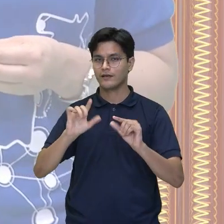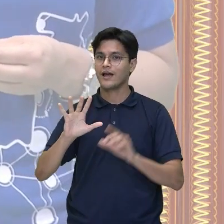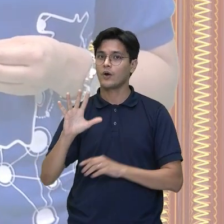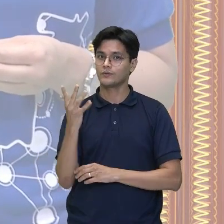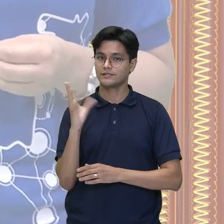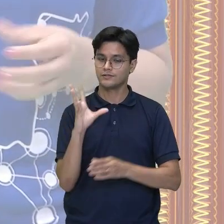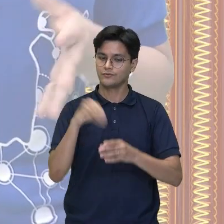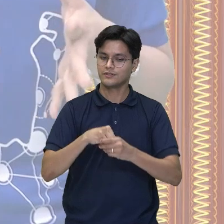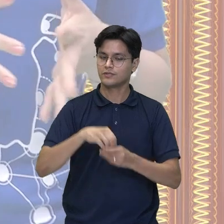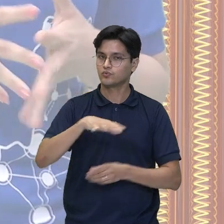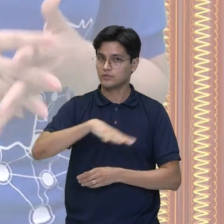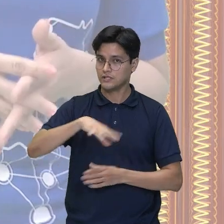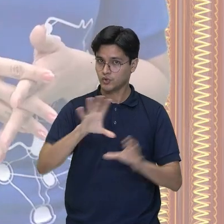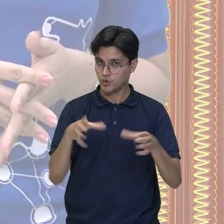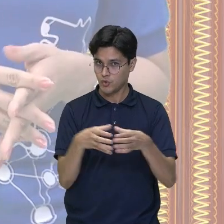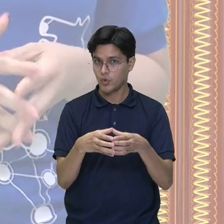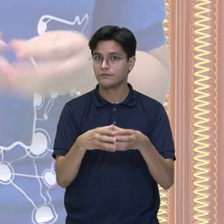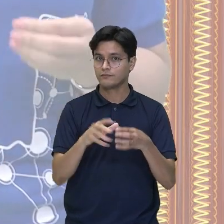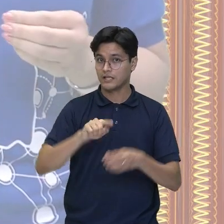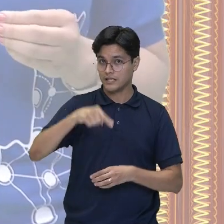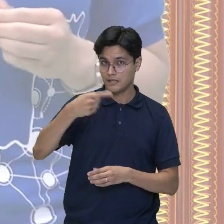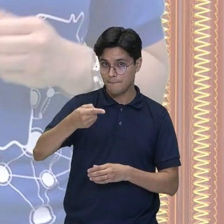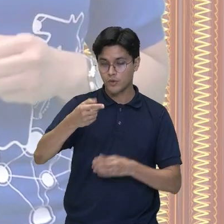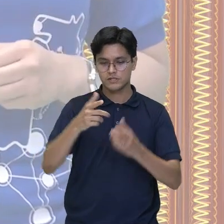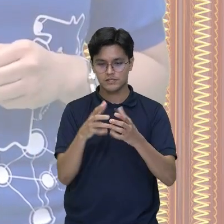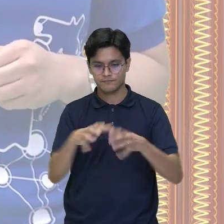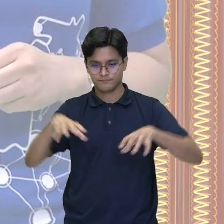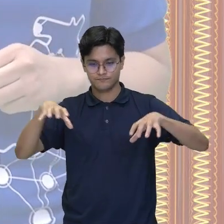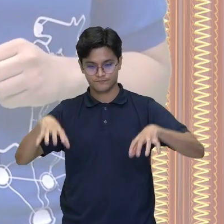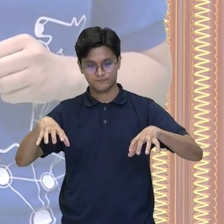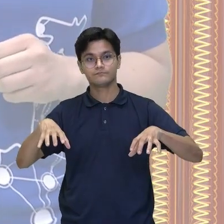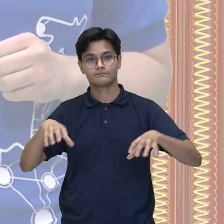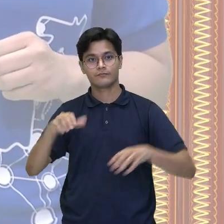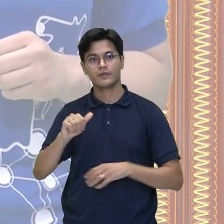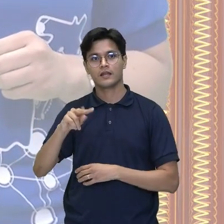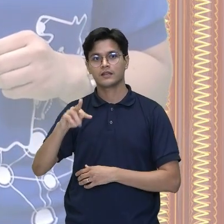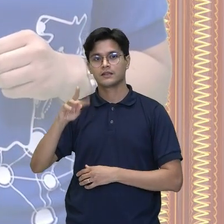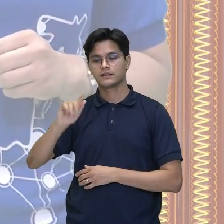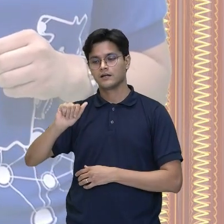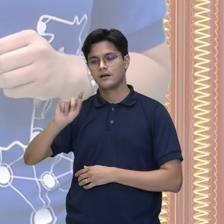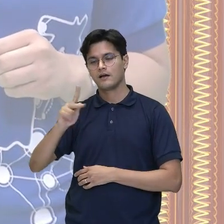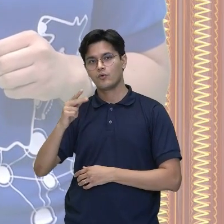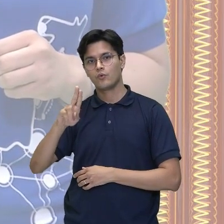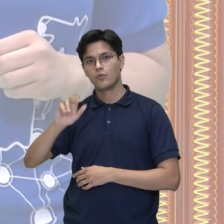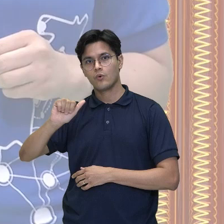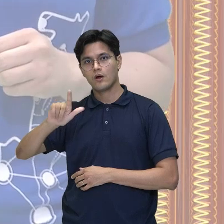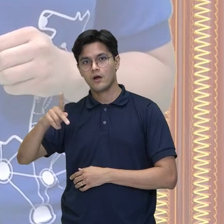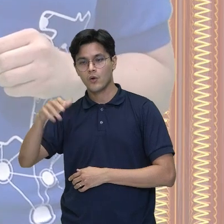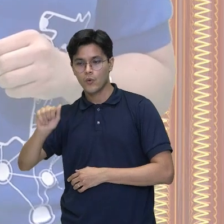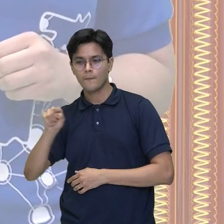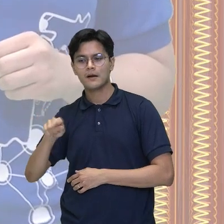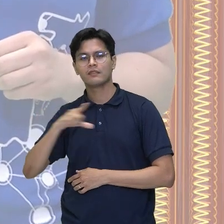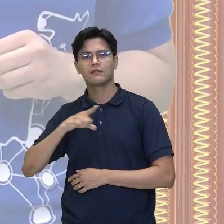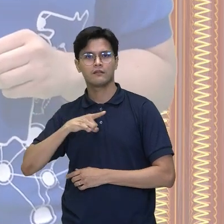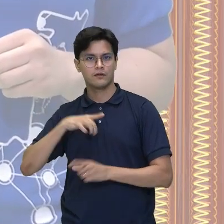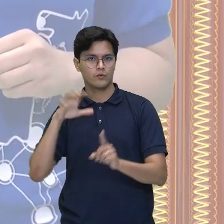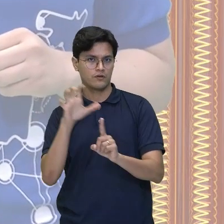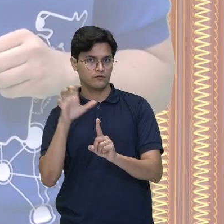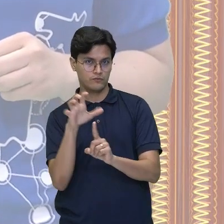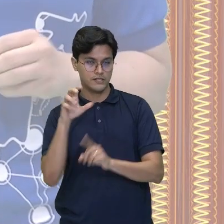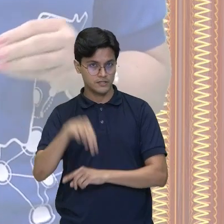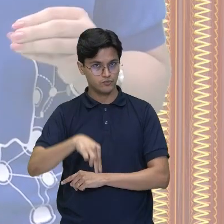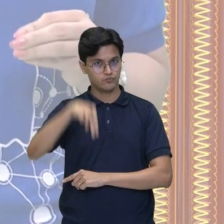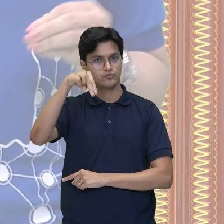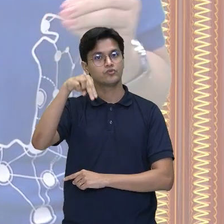Huayna Capac. Atahualpa possuía grande influência sobre o norte do domínio Inca. Alguns